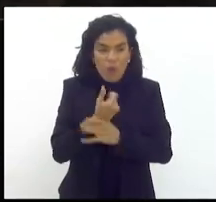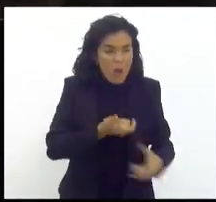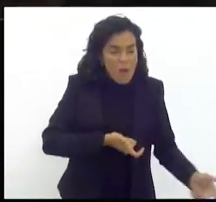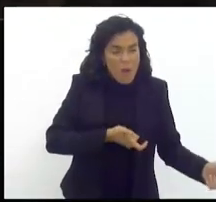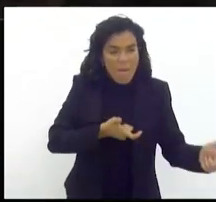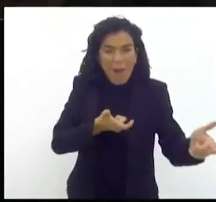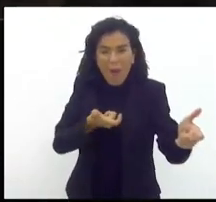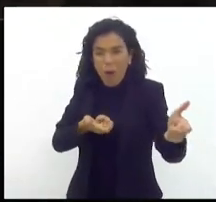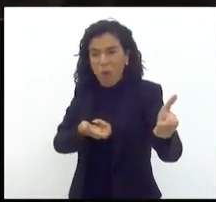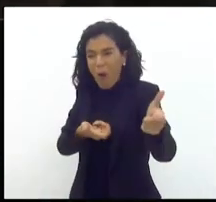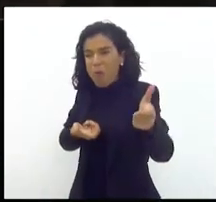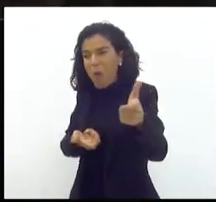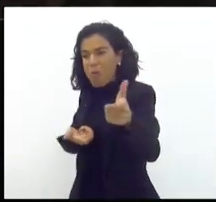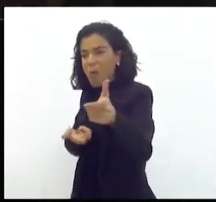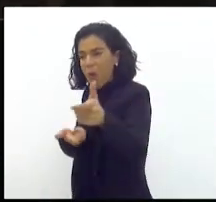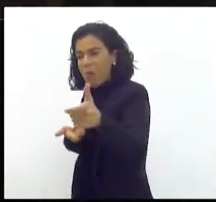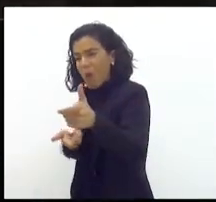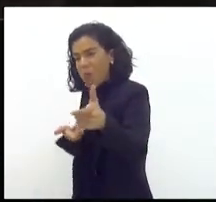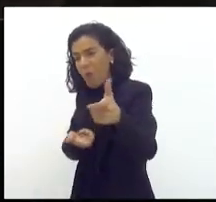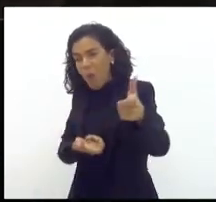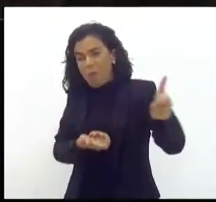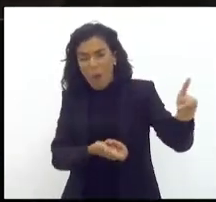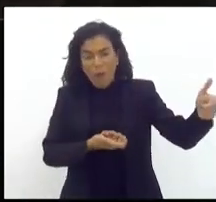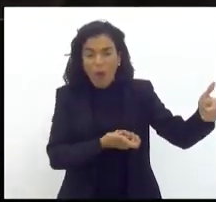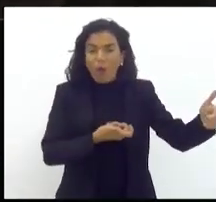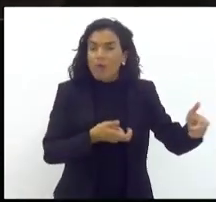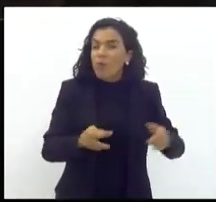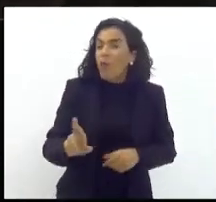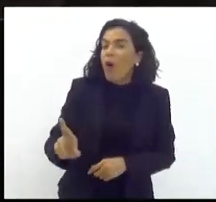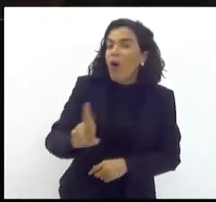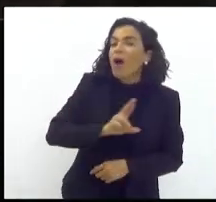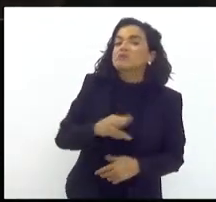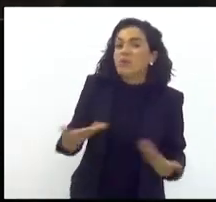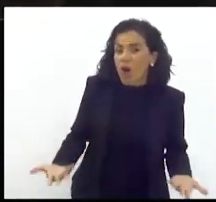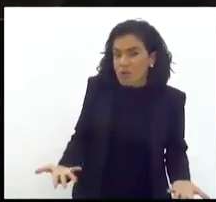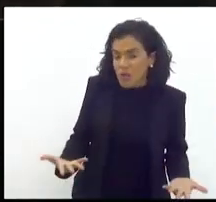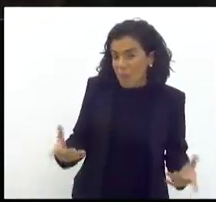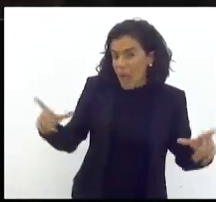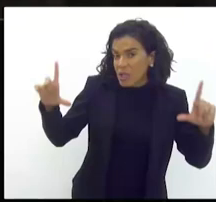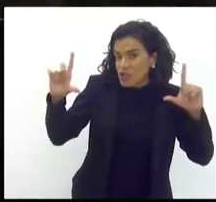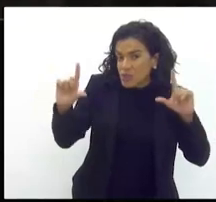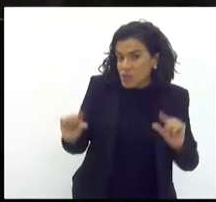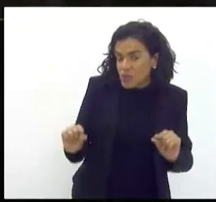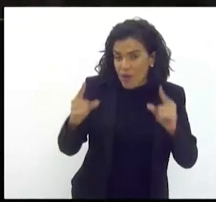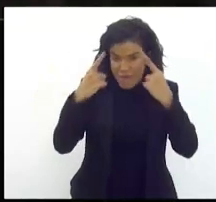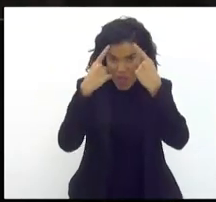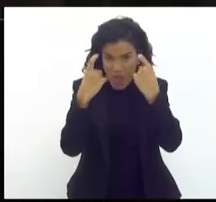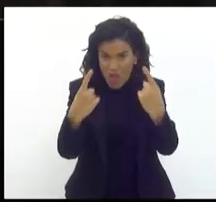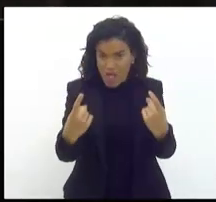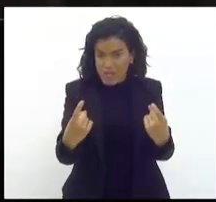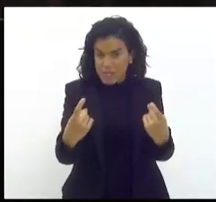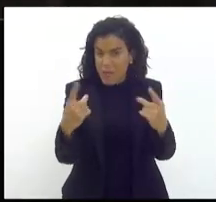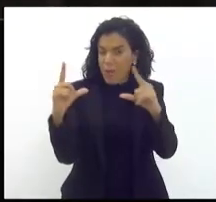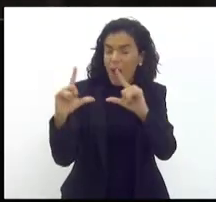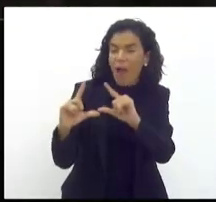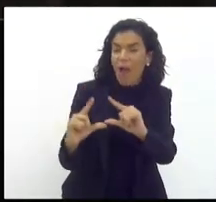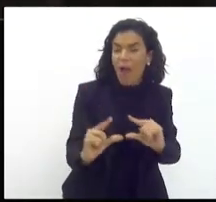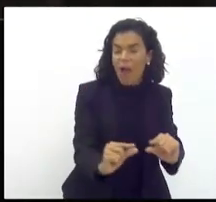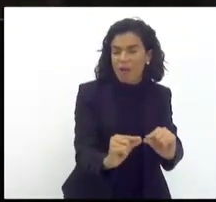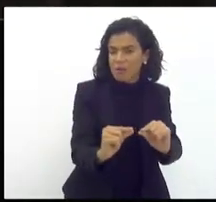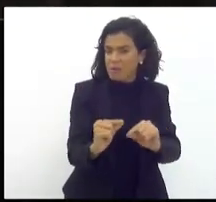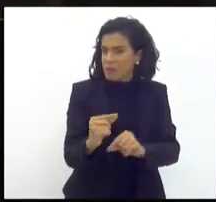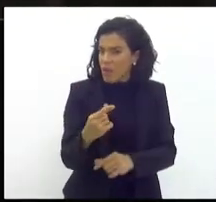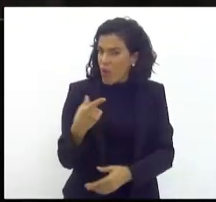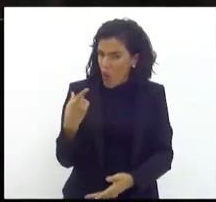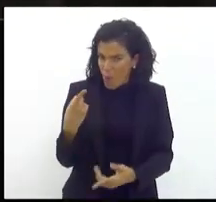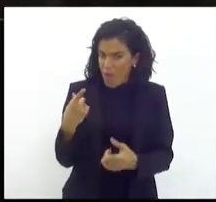extremamente troco lenta e que não traz respostas concretas para redução da violência no Estado não se